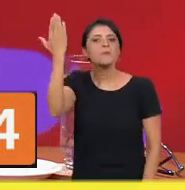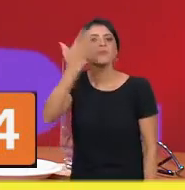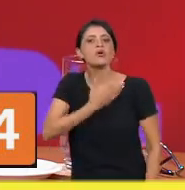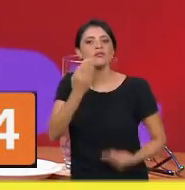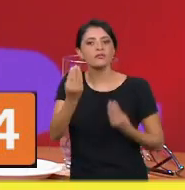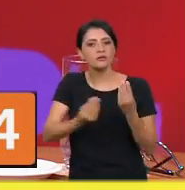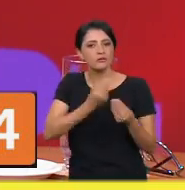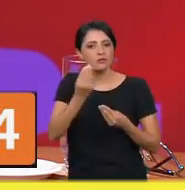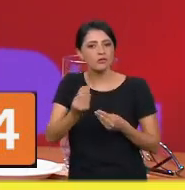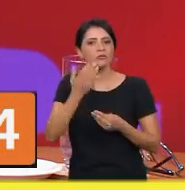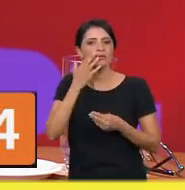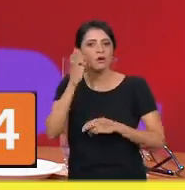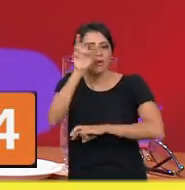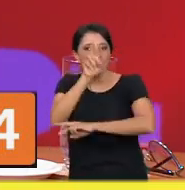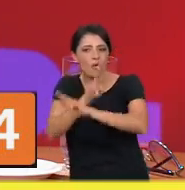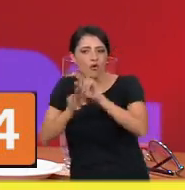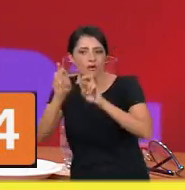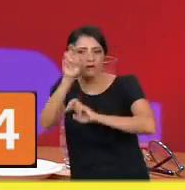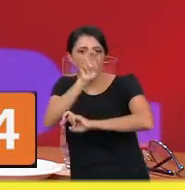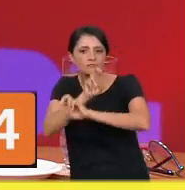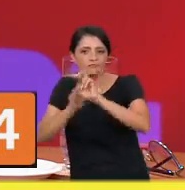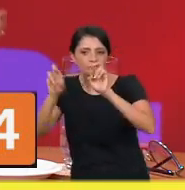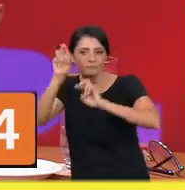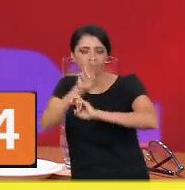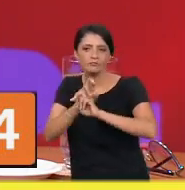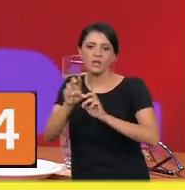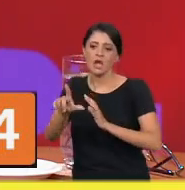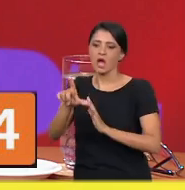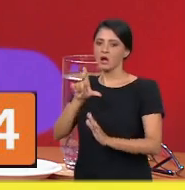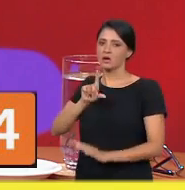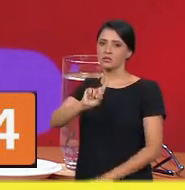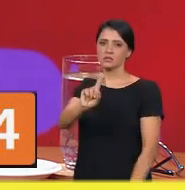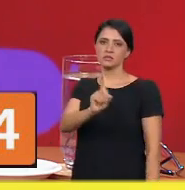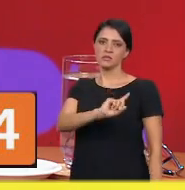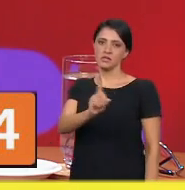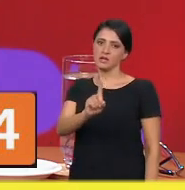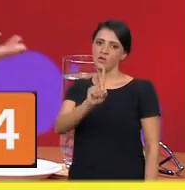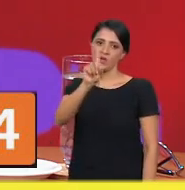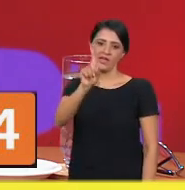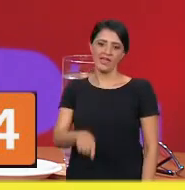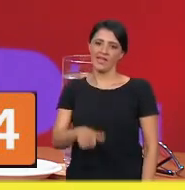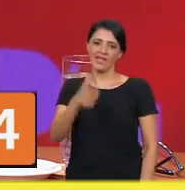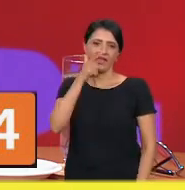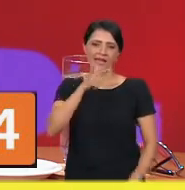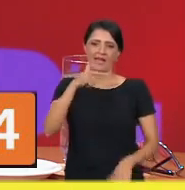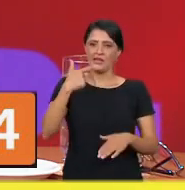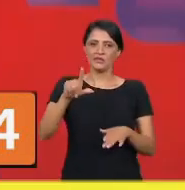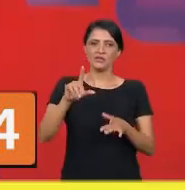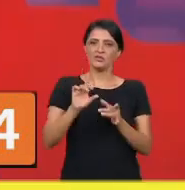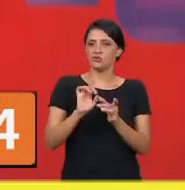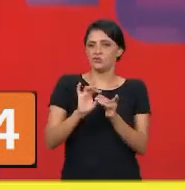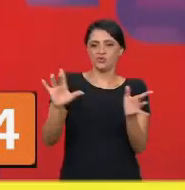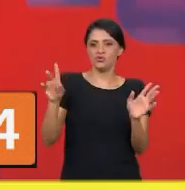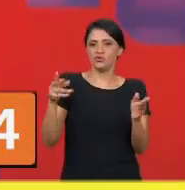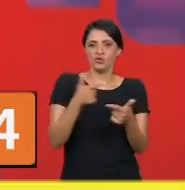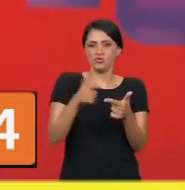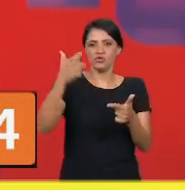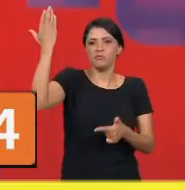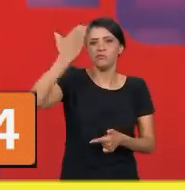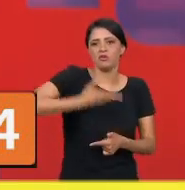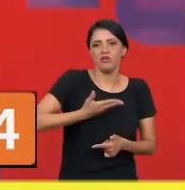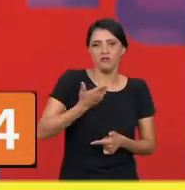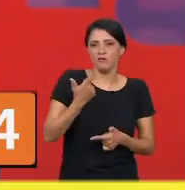teórico através de observações. Uhum. Antes disso, não. Eram só elucubrações a respeito do universo que não tinham